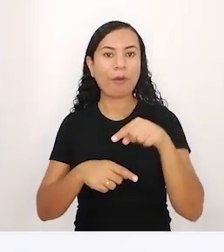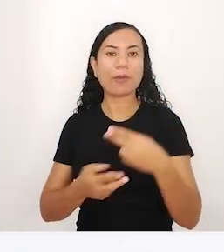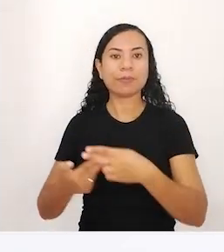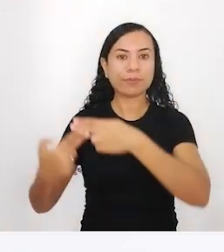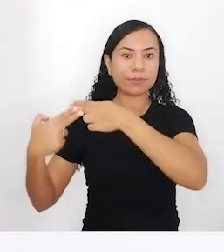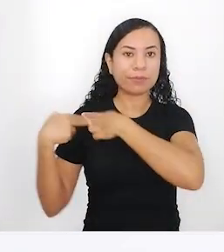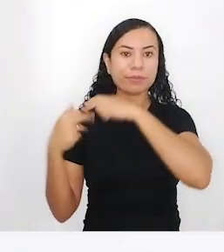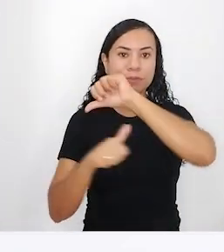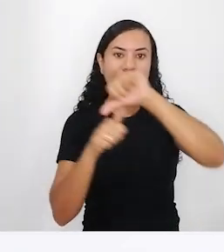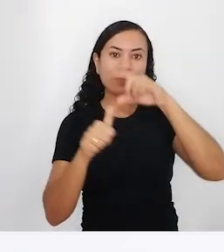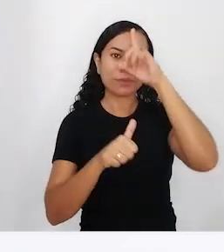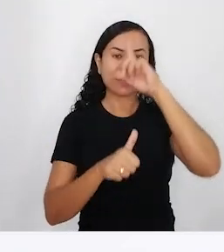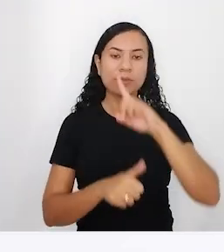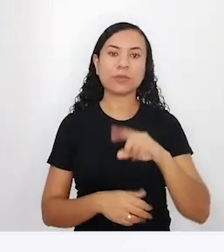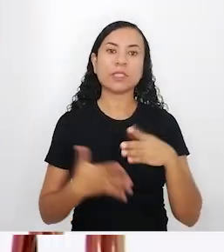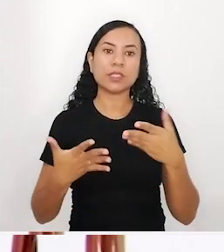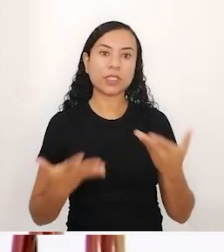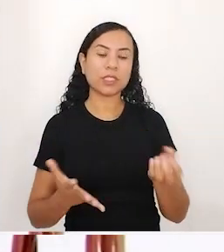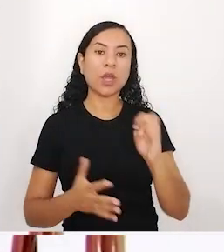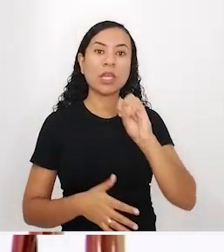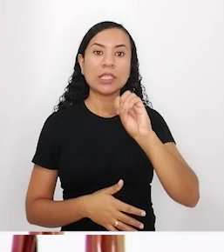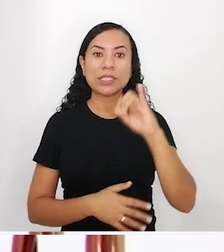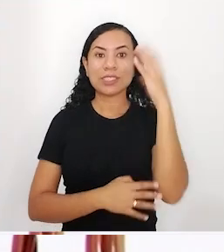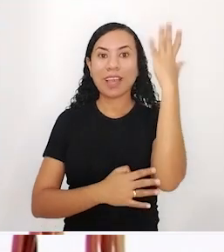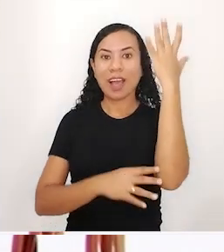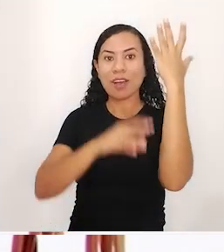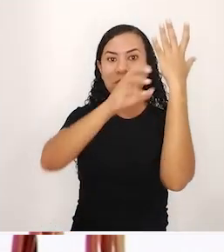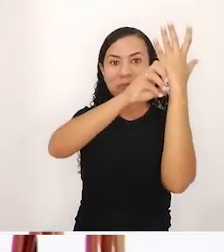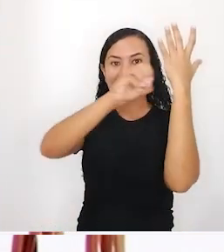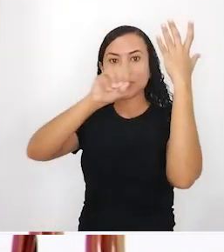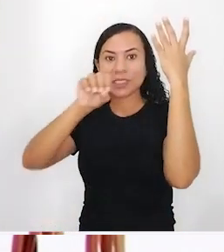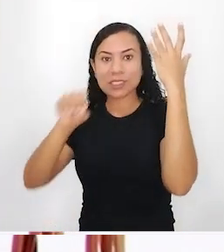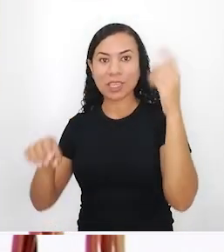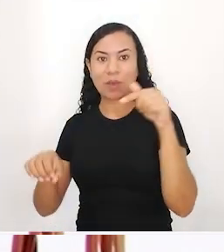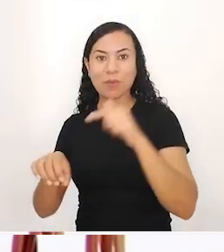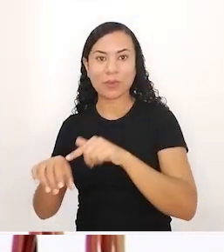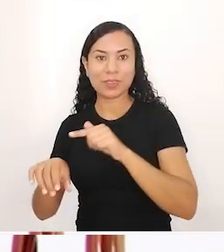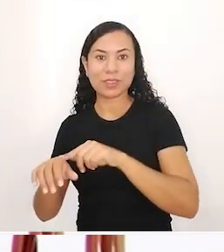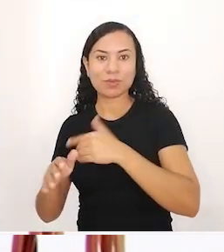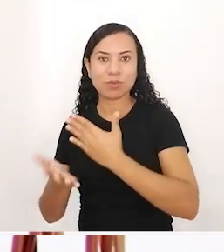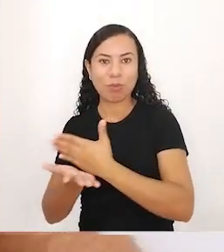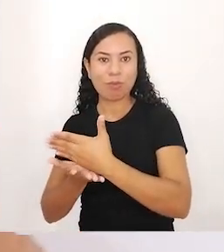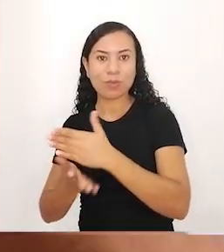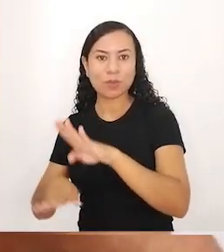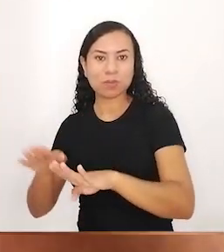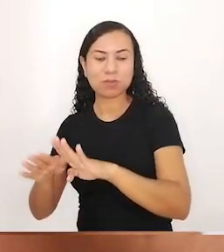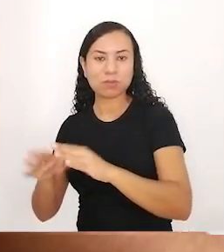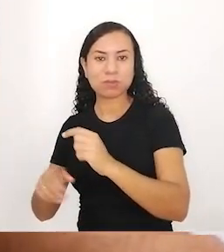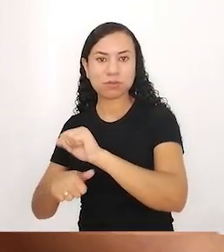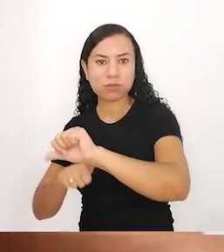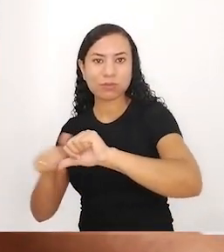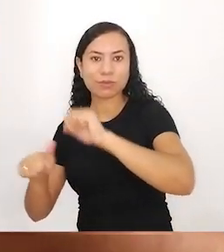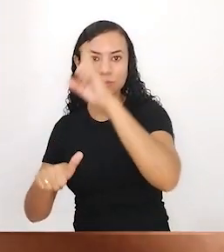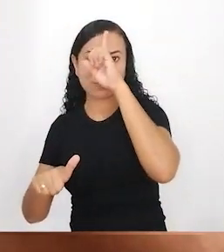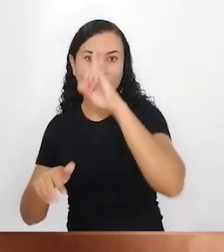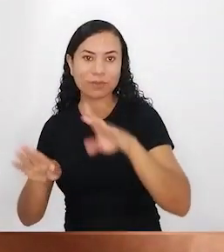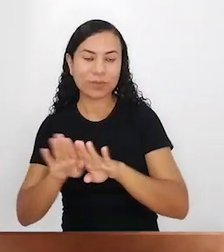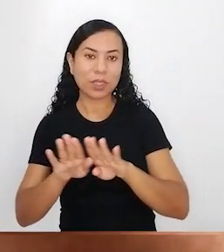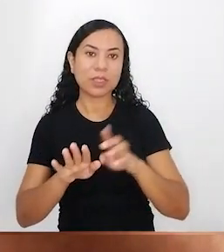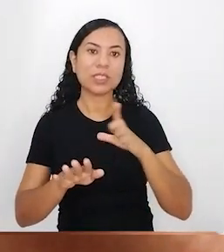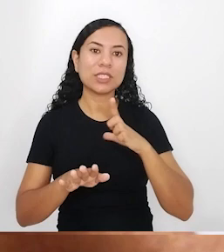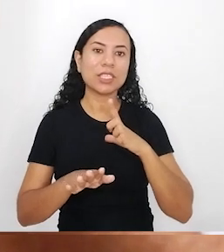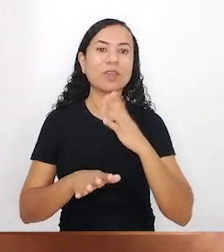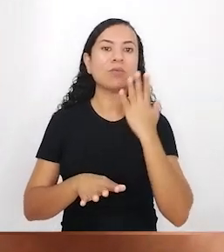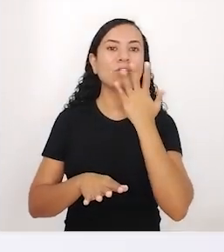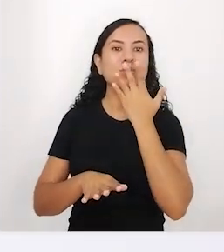produzido. Por isso, colher uma fruta pode fazer com que o amadurecimento dela comece. Nesse processo, a clorofila, que dá a